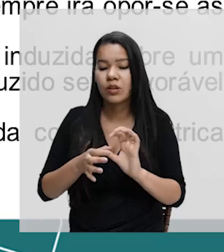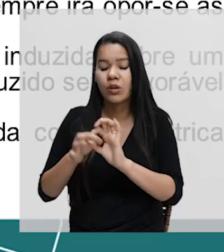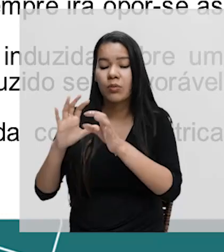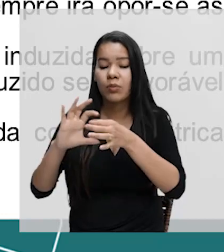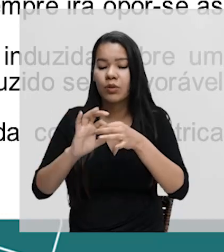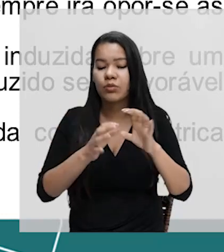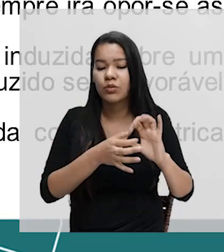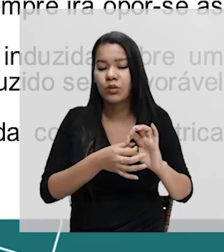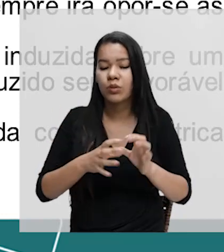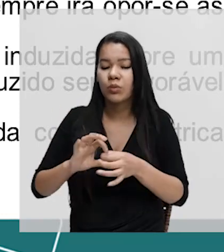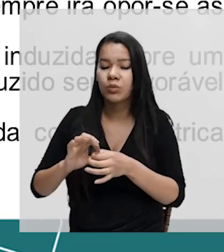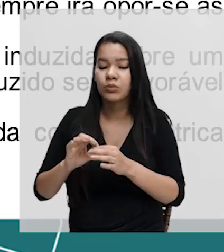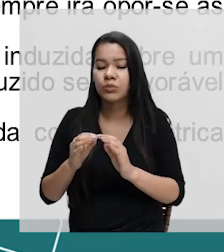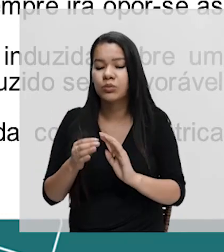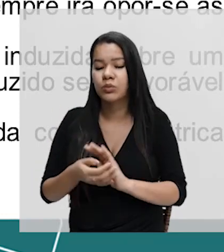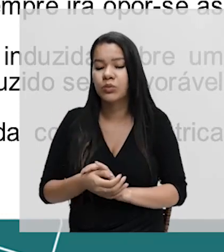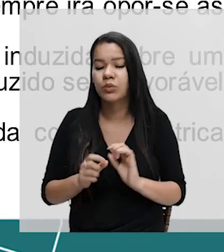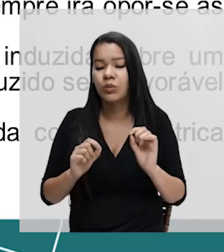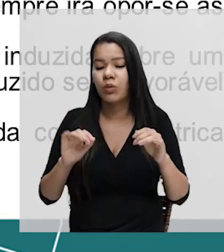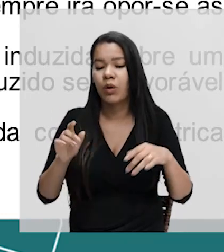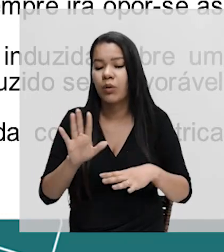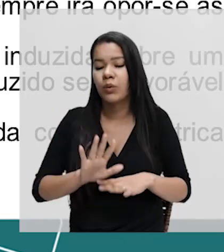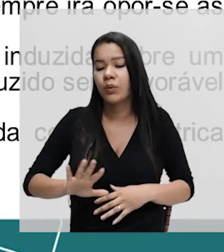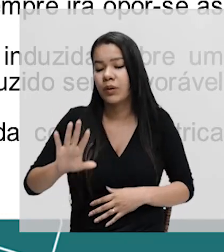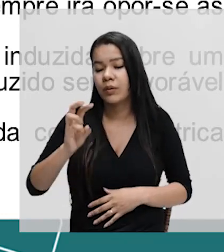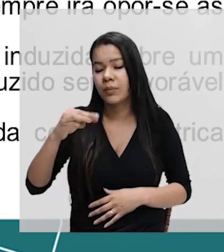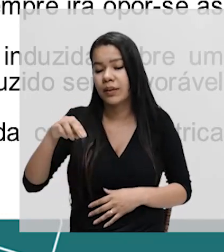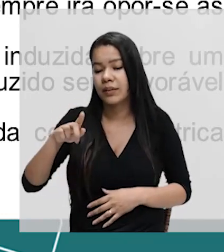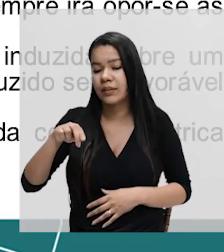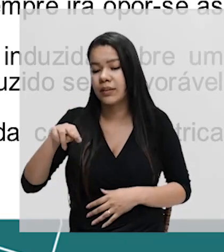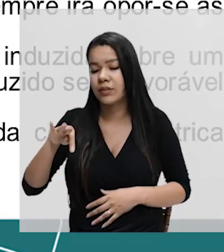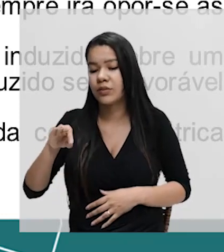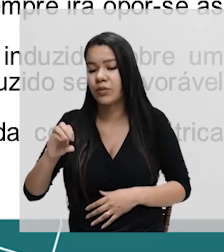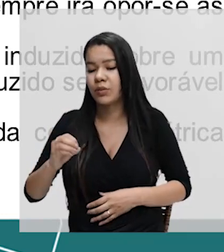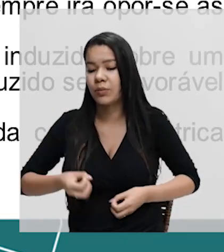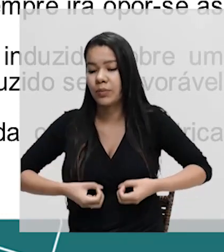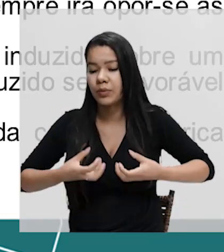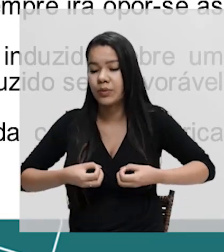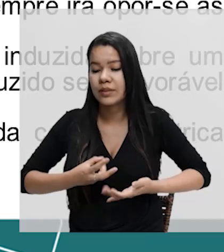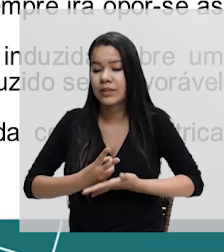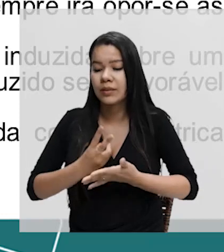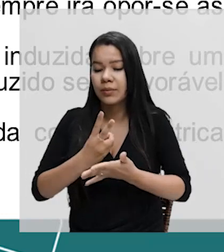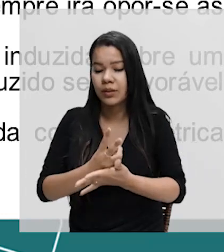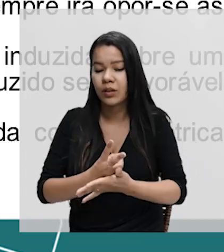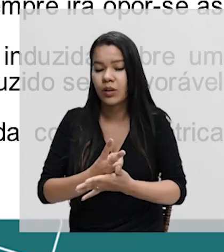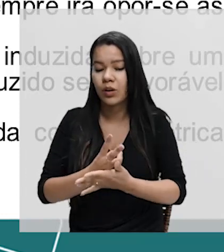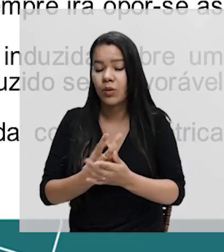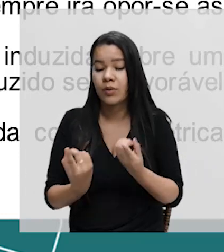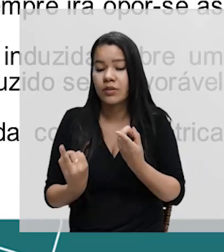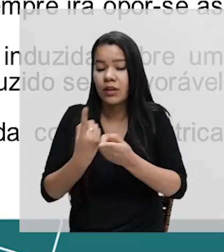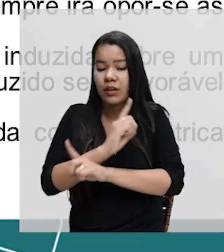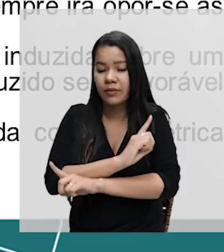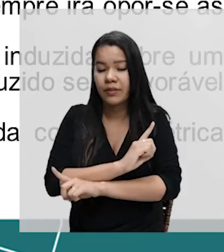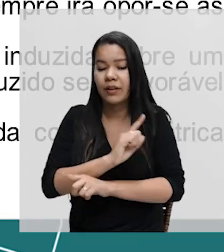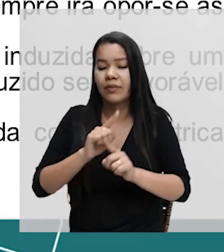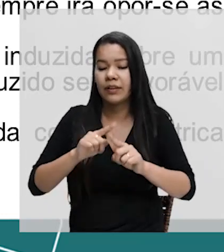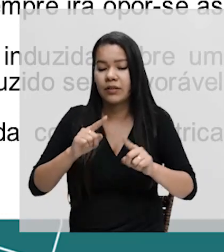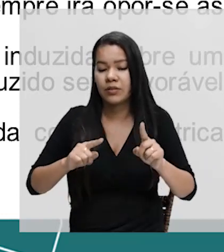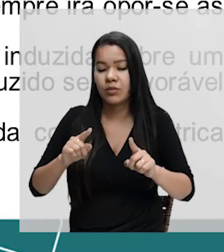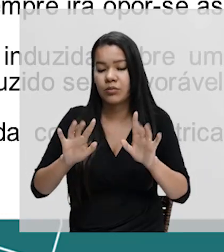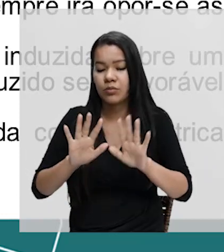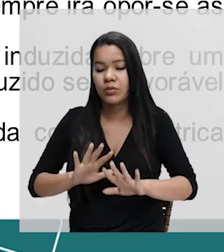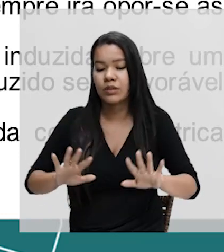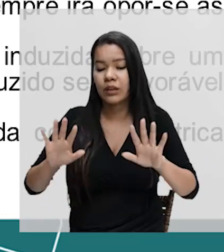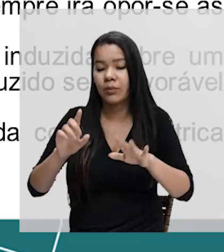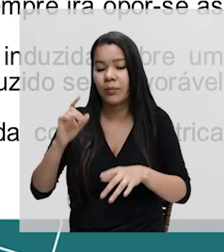que o sentido da corrente elétrica induzida sobre um circuito ou condutor é tal que o campo magnético por